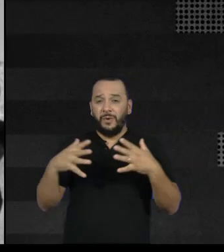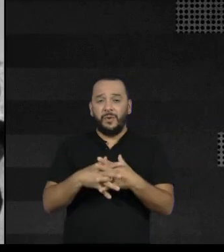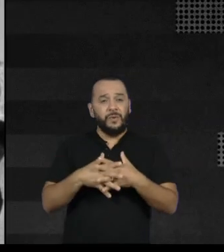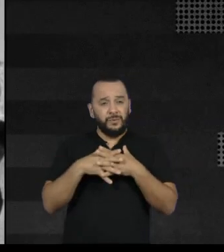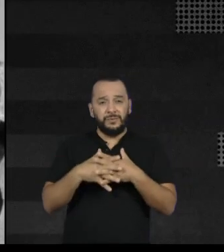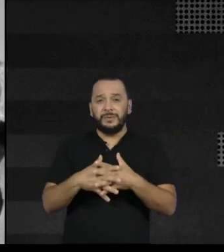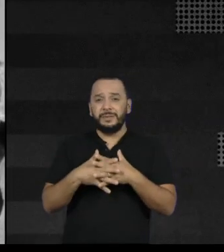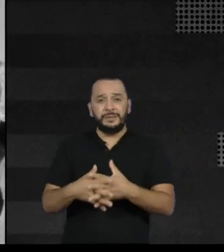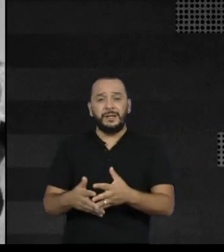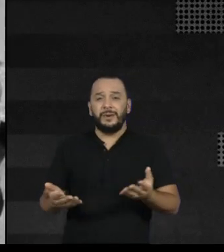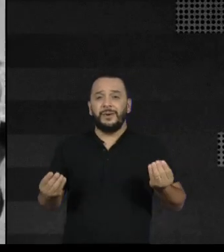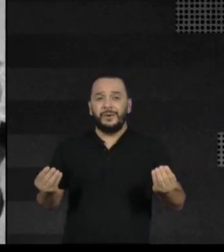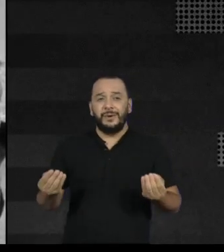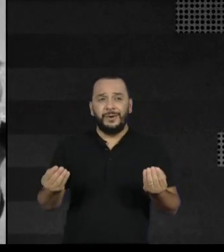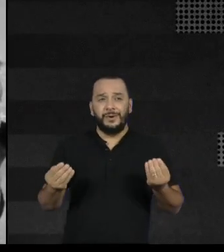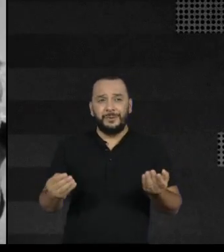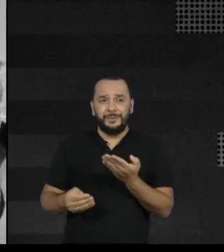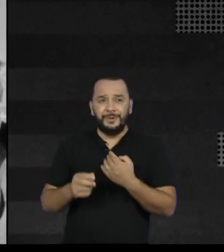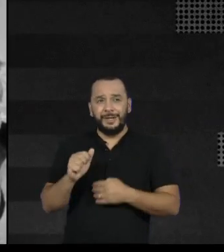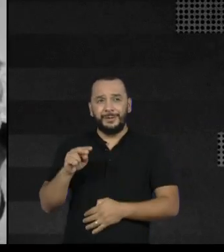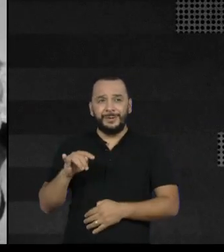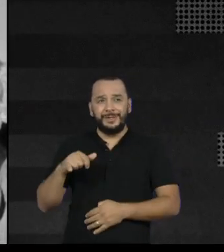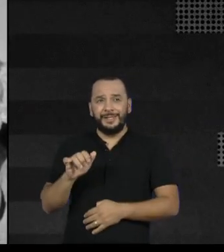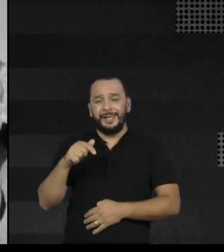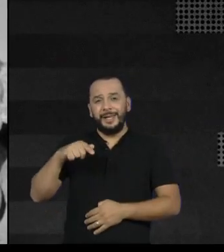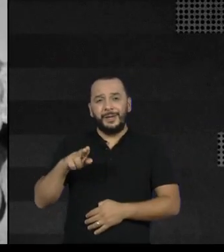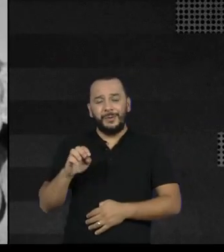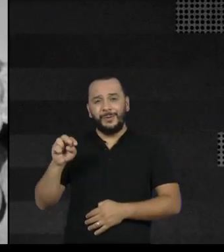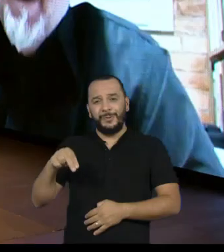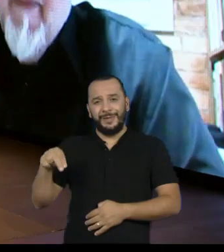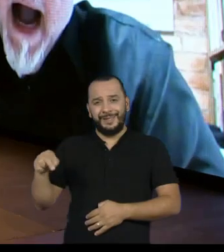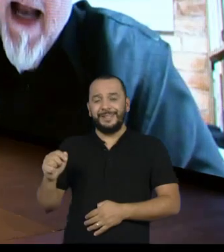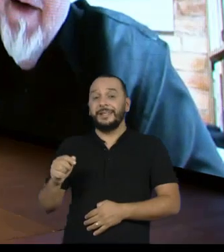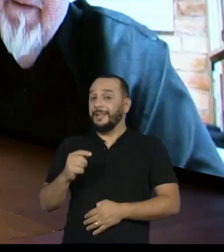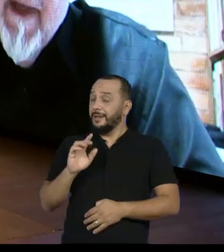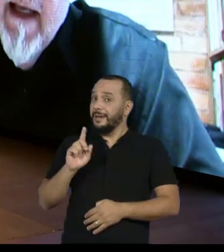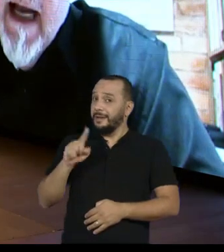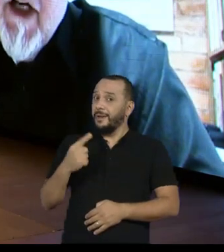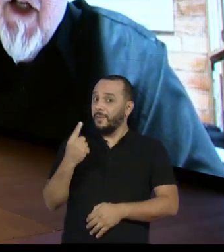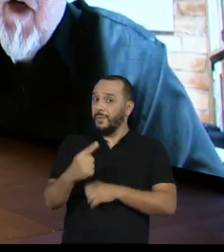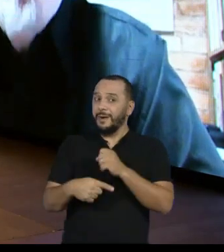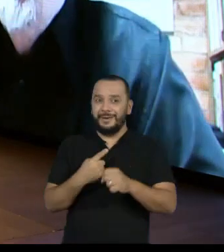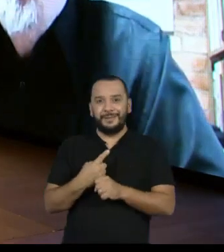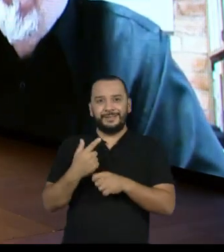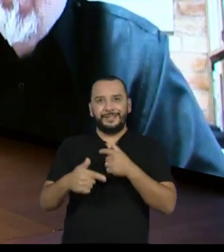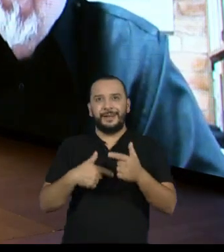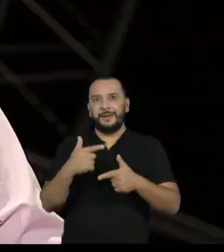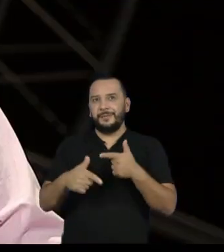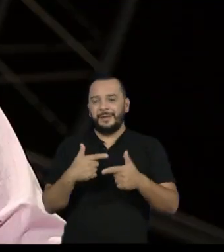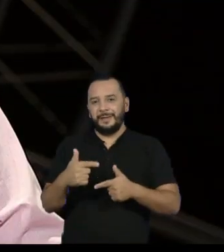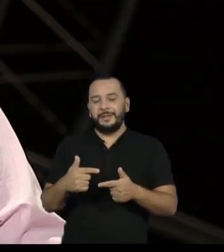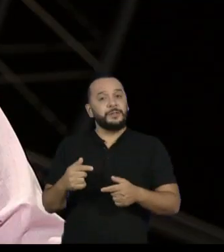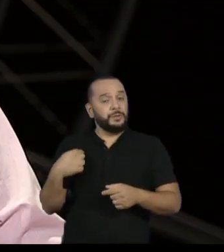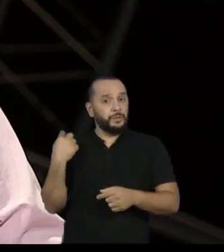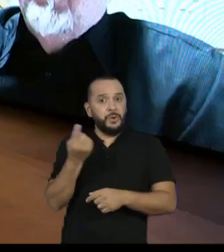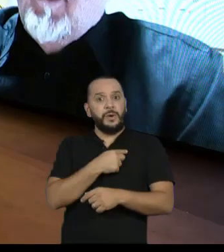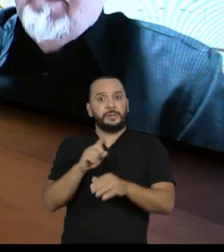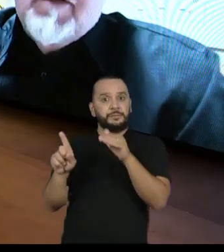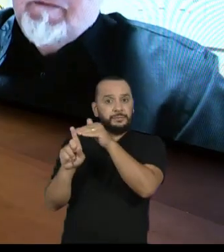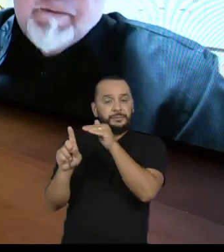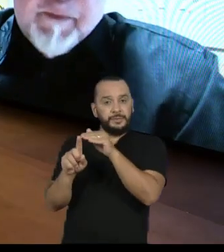Anthony Quinn, Os Velhos Marinheiros. Ele queria fazer o Vasco Moscoso do Aragão, o Anthony Quinn.